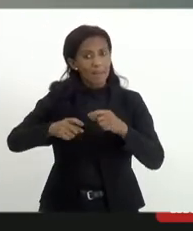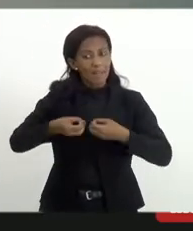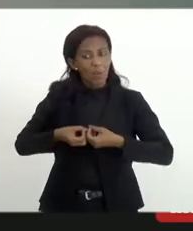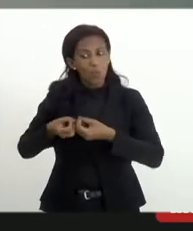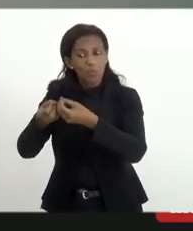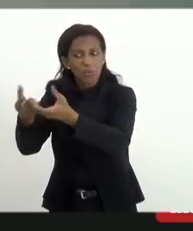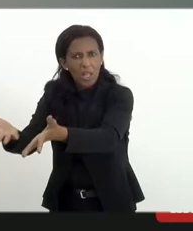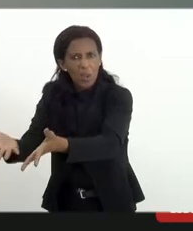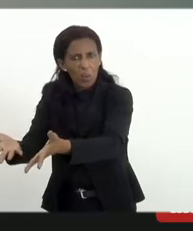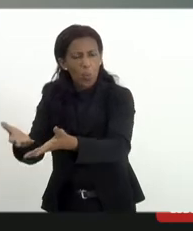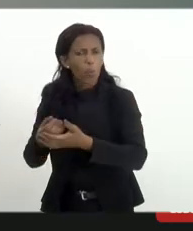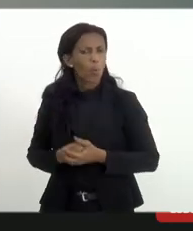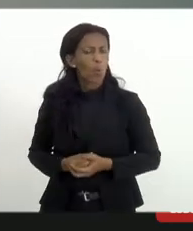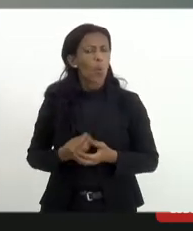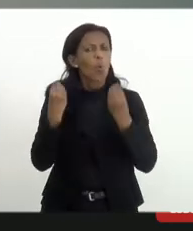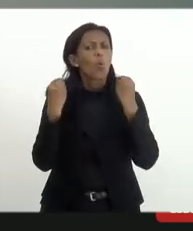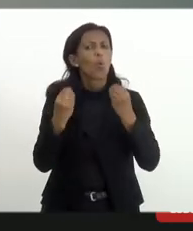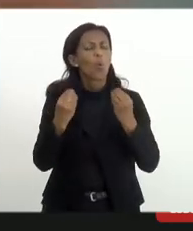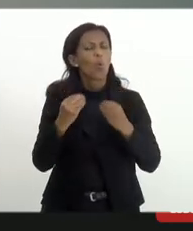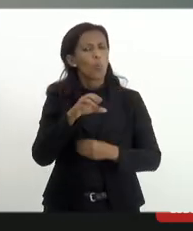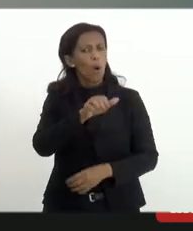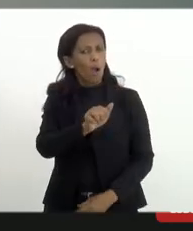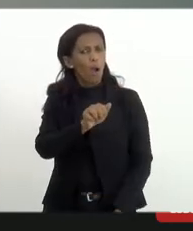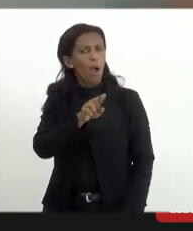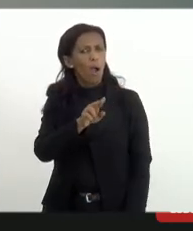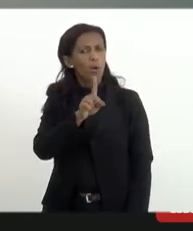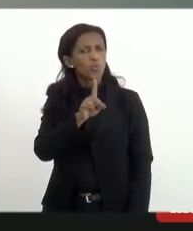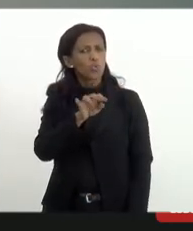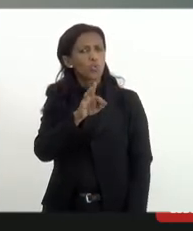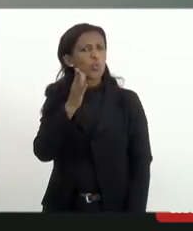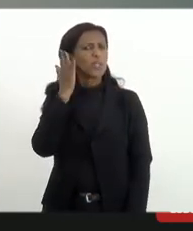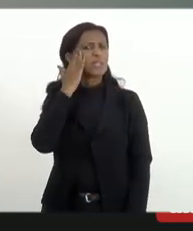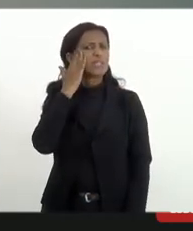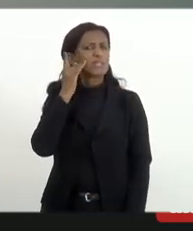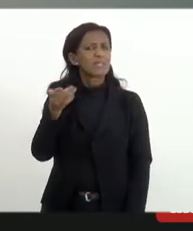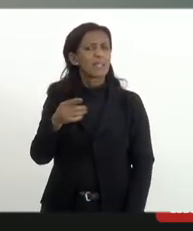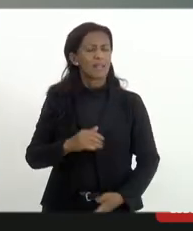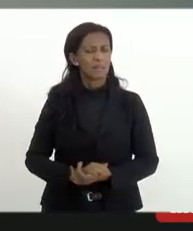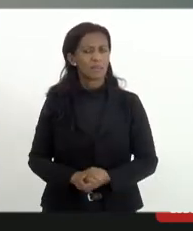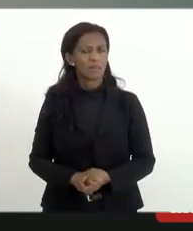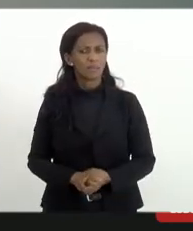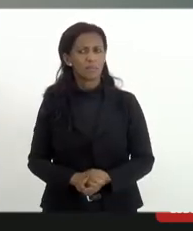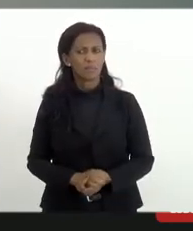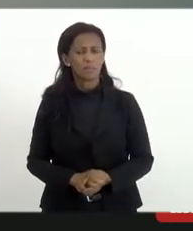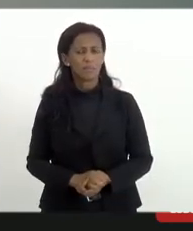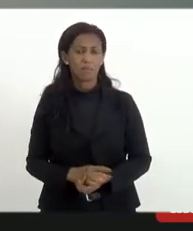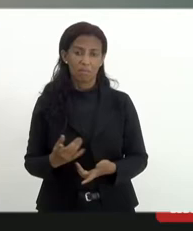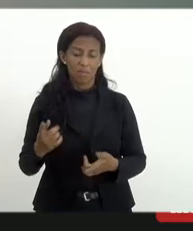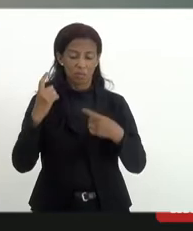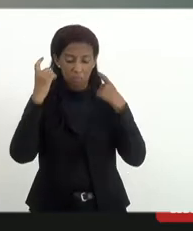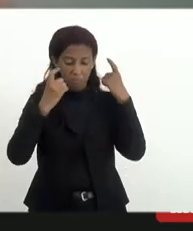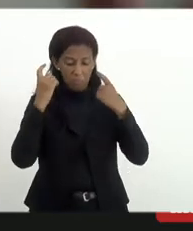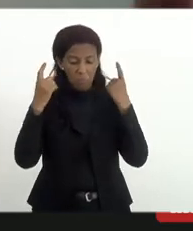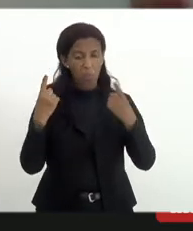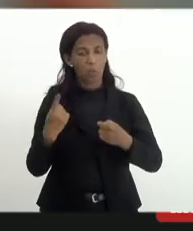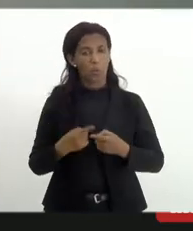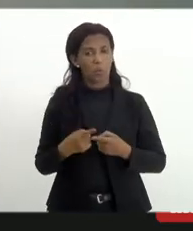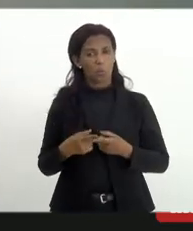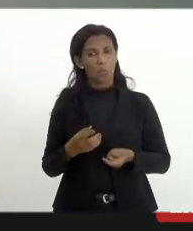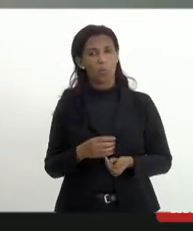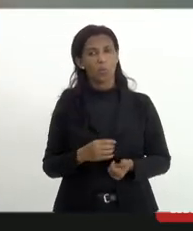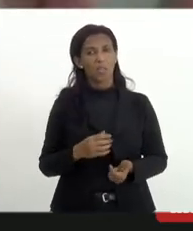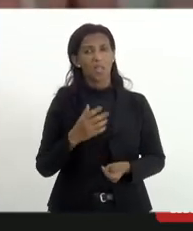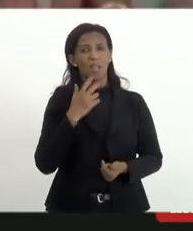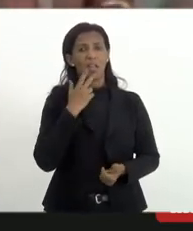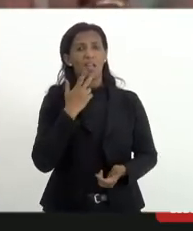Como é que a auditoria tem acesso a isso? Em que momento se dá a ciência? Então, isso me preocupa do ponto da ANP, por quê? Eles vão considerar que